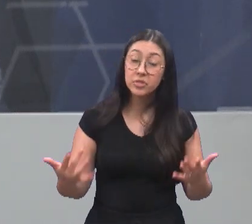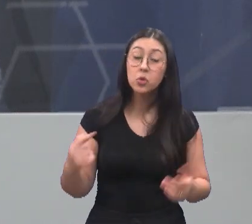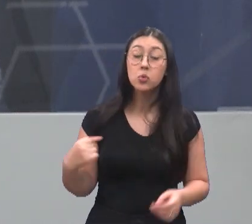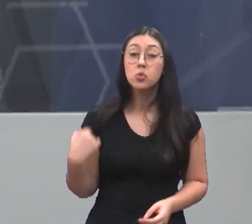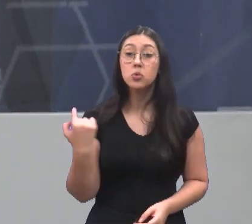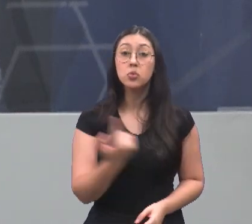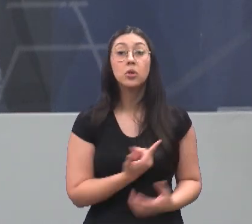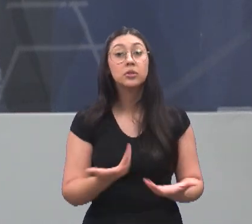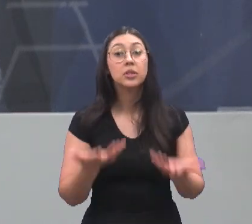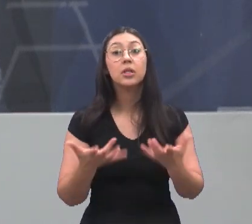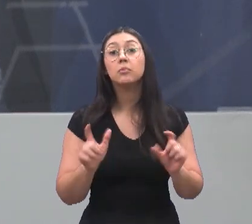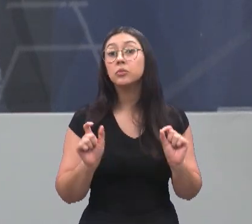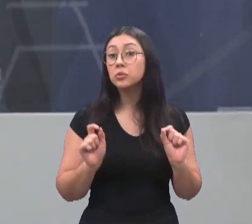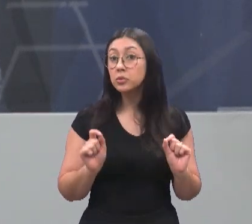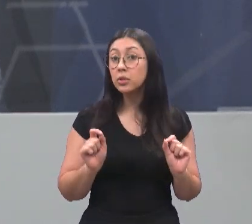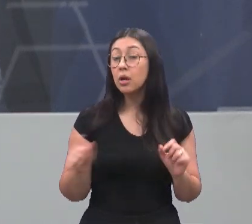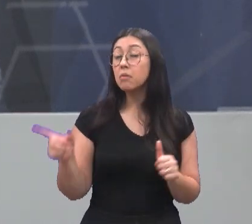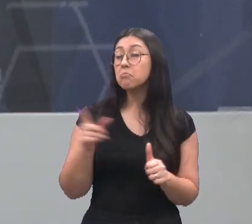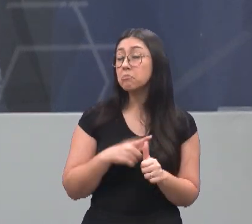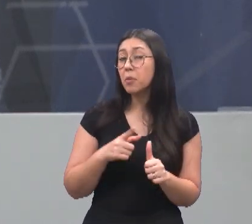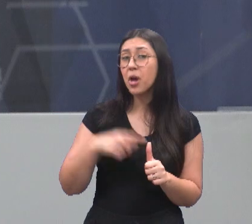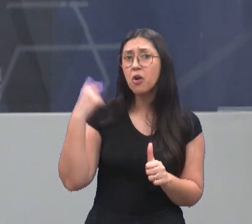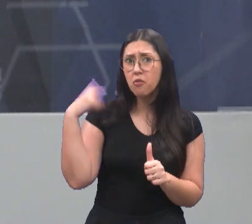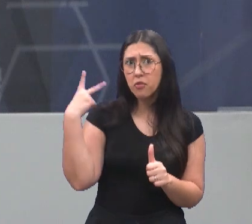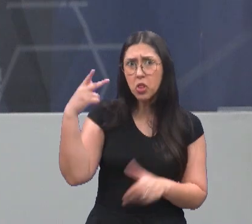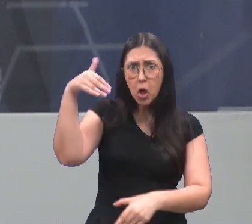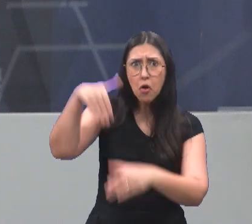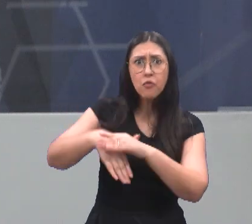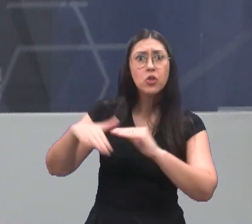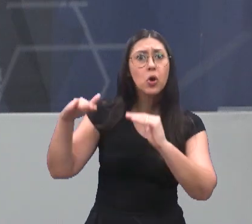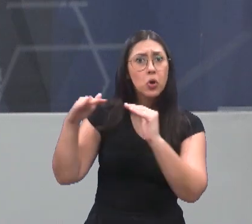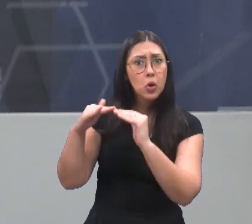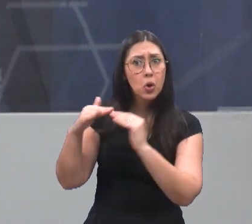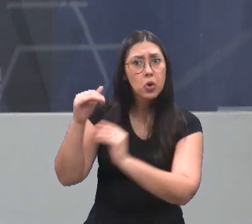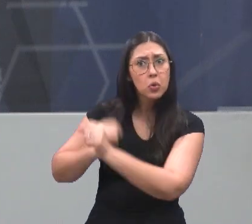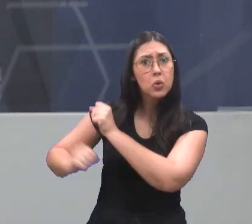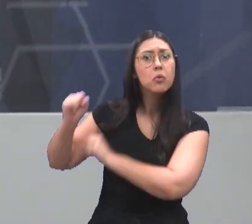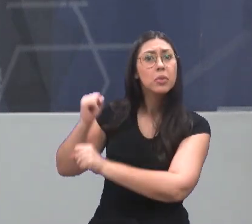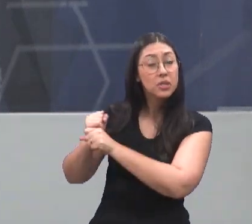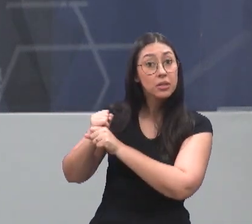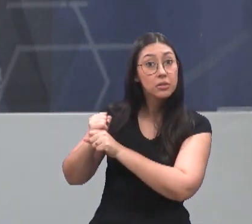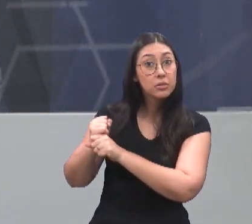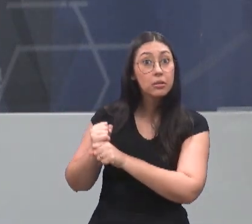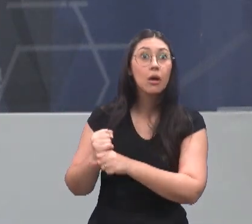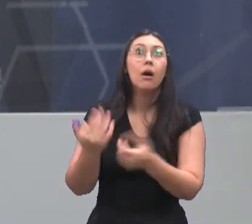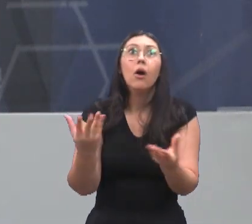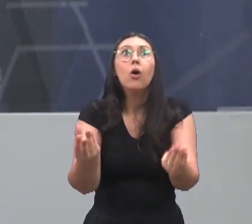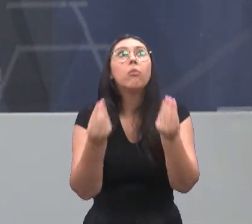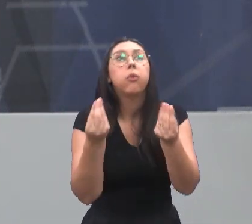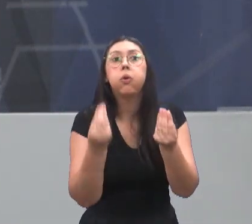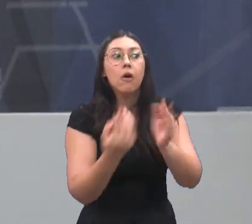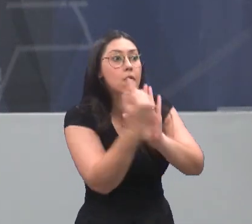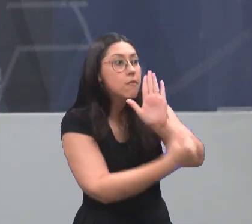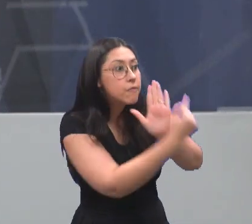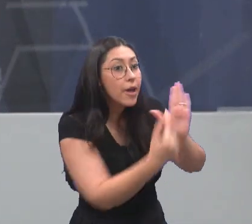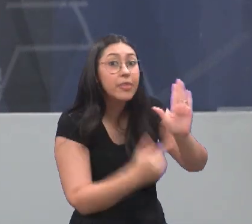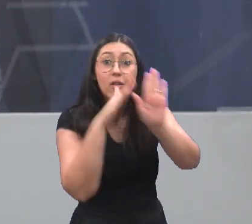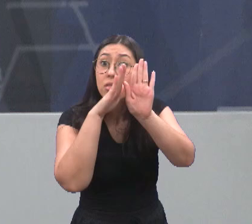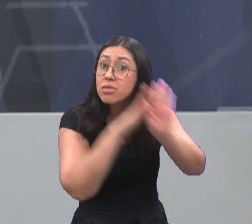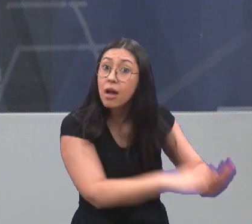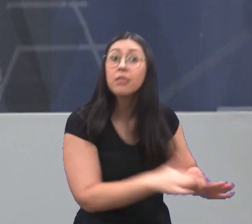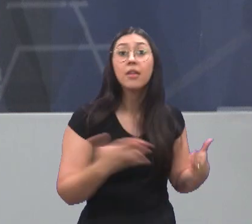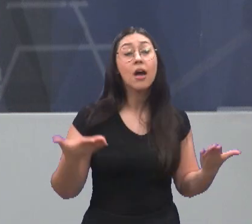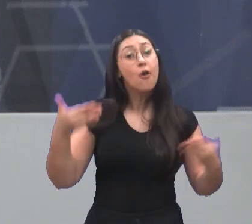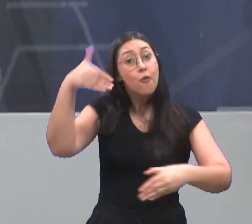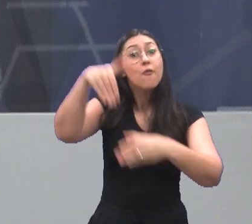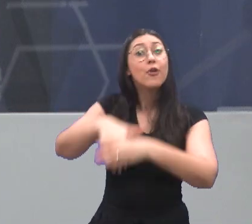queremos, primeiro, que os vereadores que votaram a favor, ano passado, derrube o veto. Vote a favor